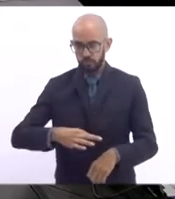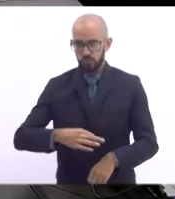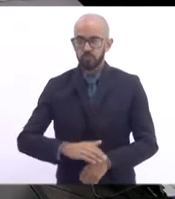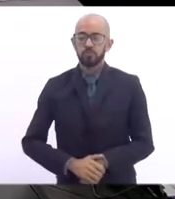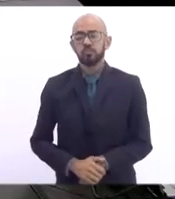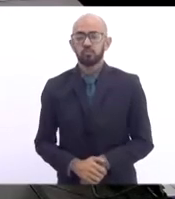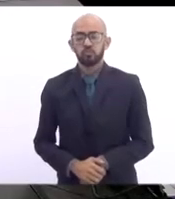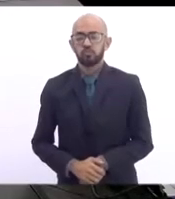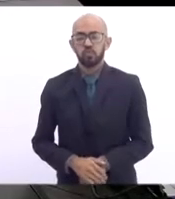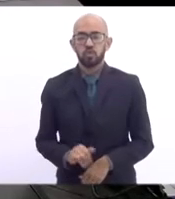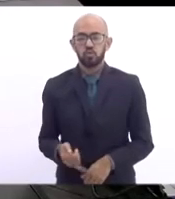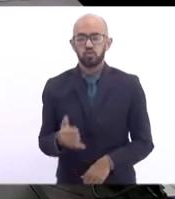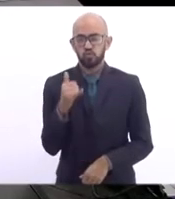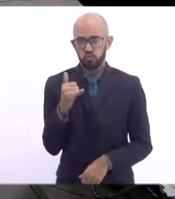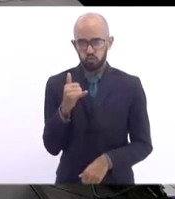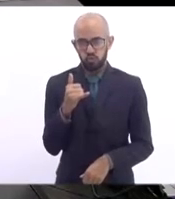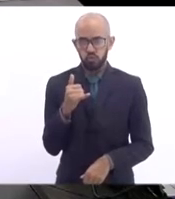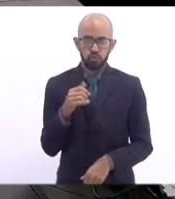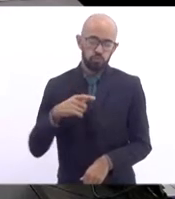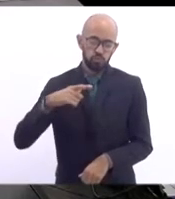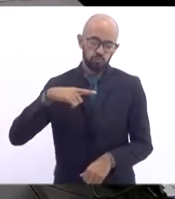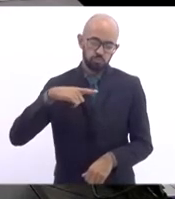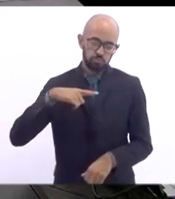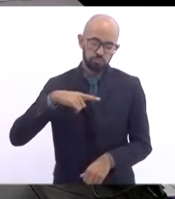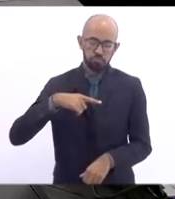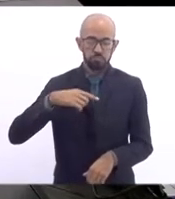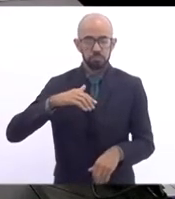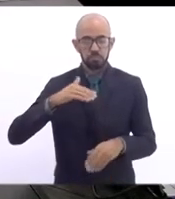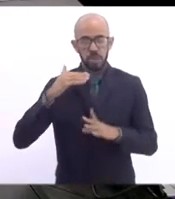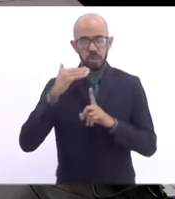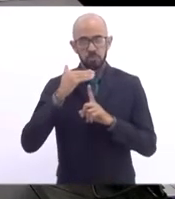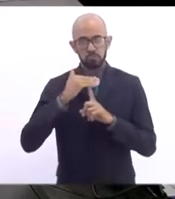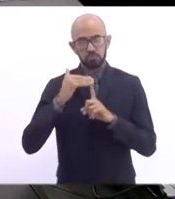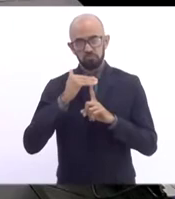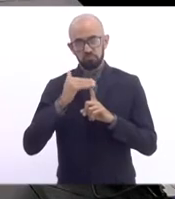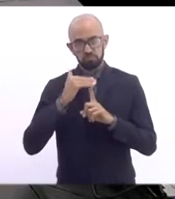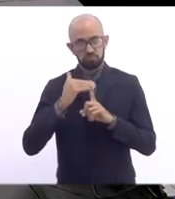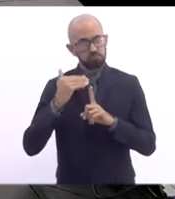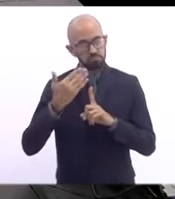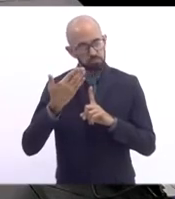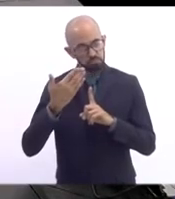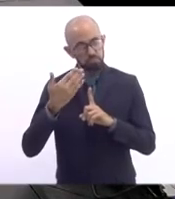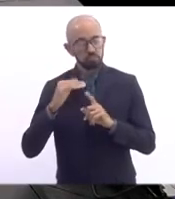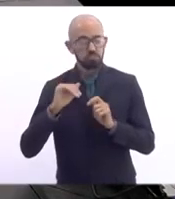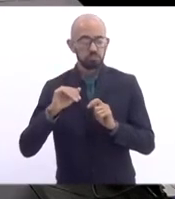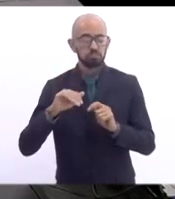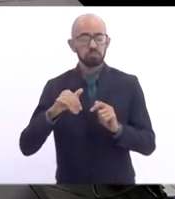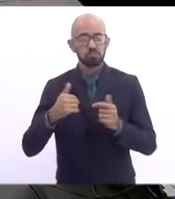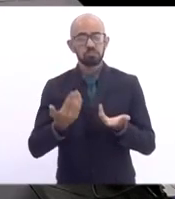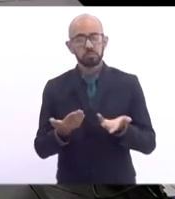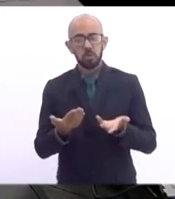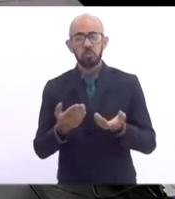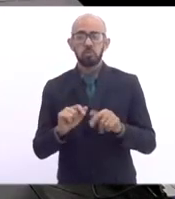juros um determinado patamar e e